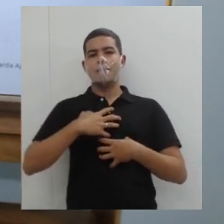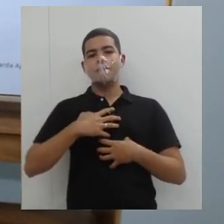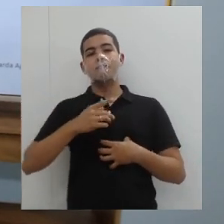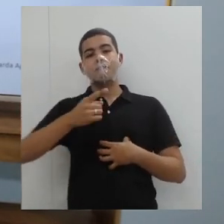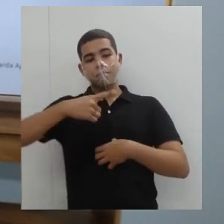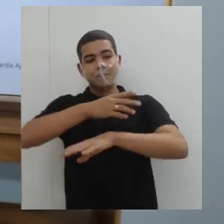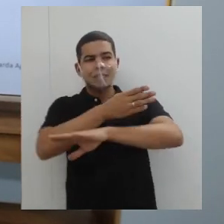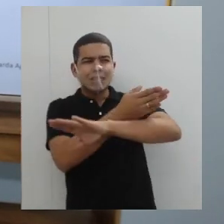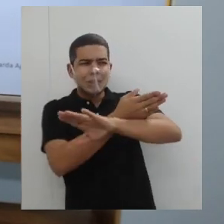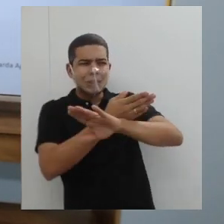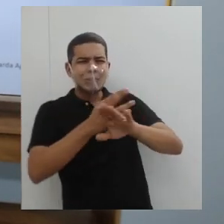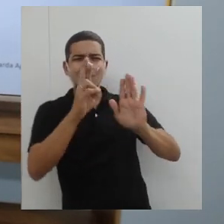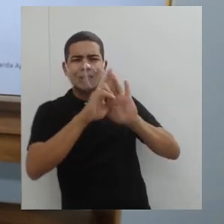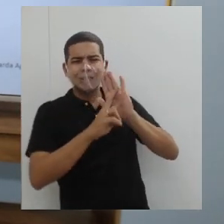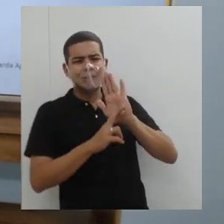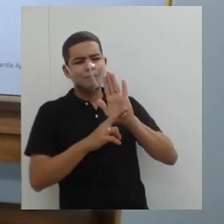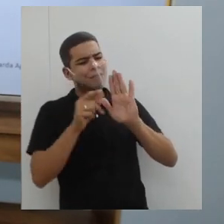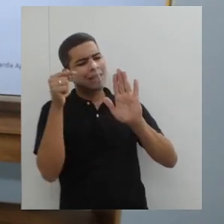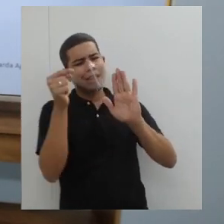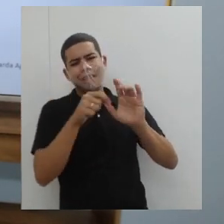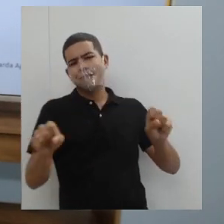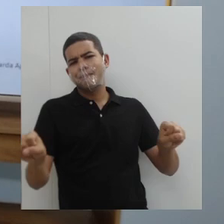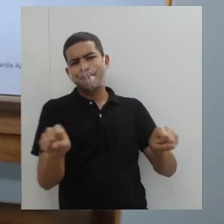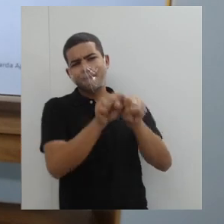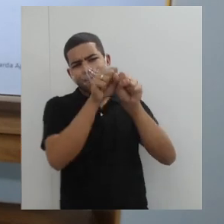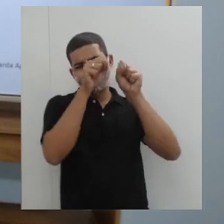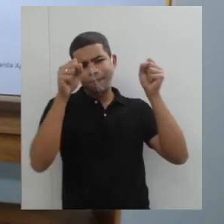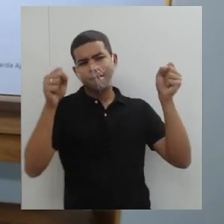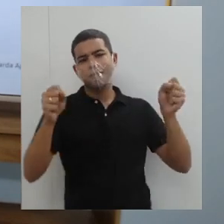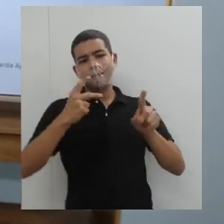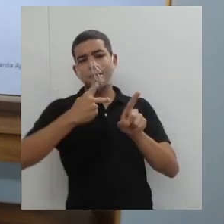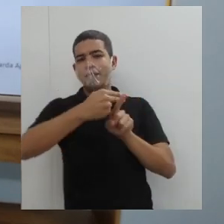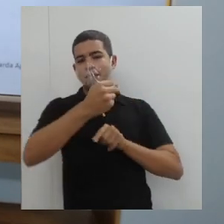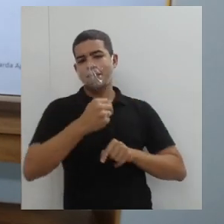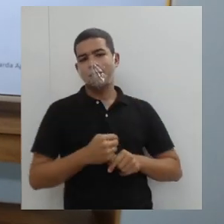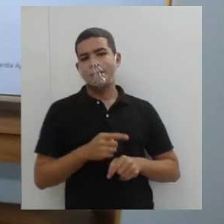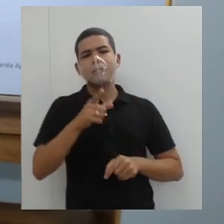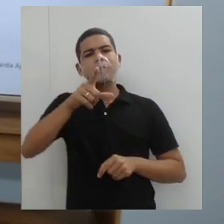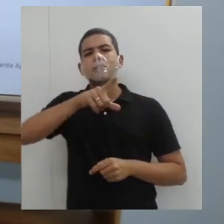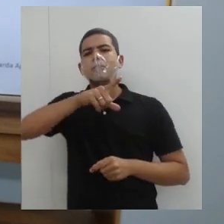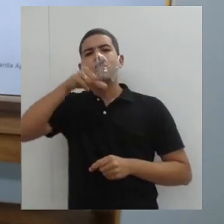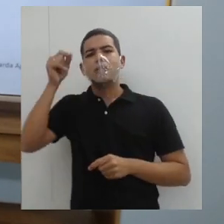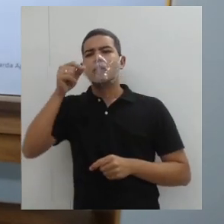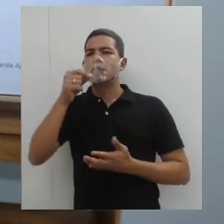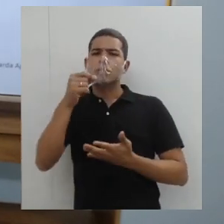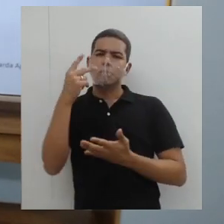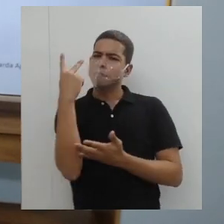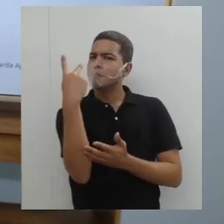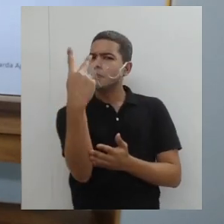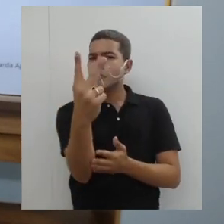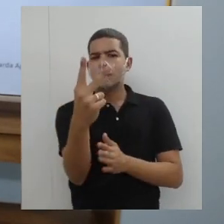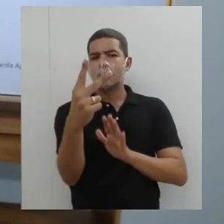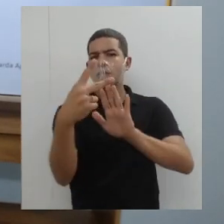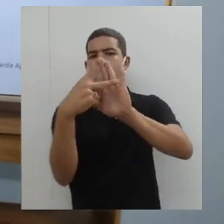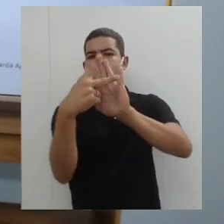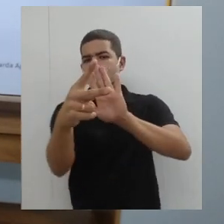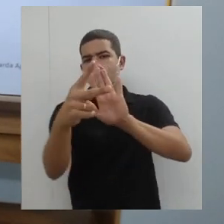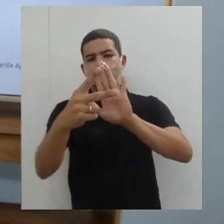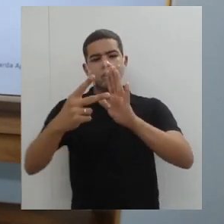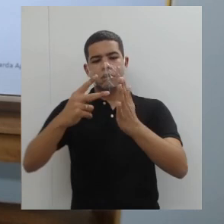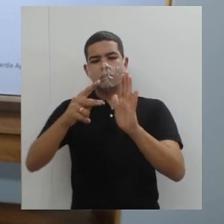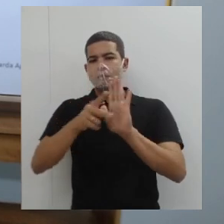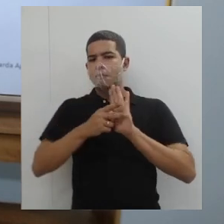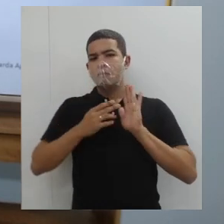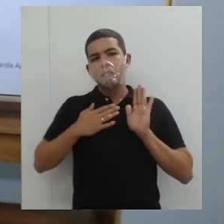precisa vencer, a gente precisa quebrar esse paradigma, porque a tua escolha é a tua escolha, a minha escolha é a minha